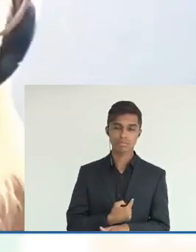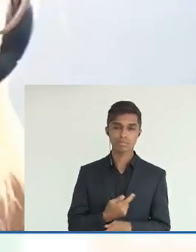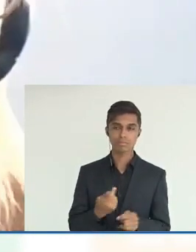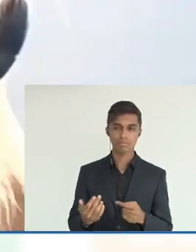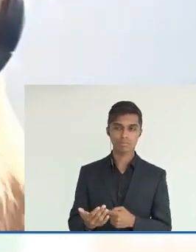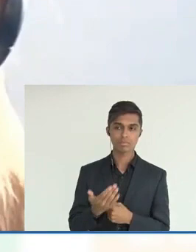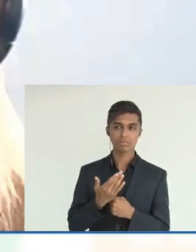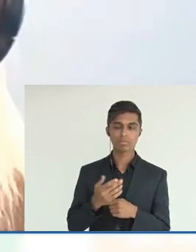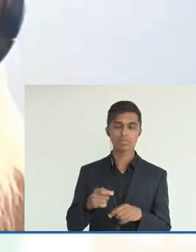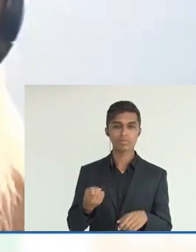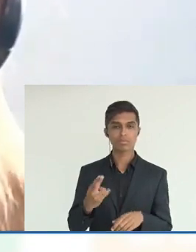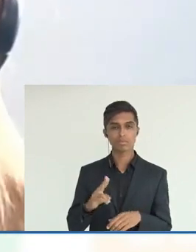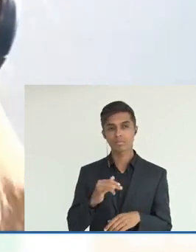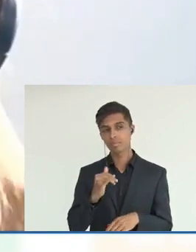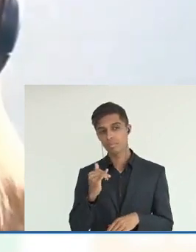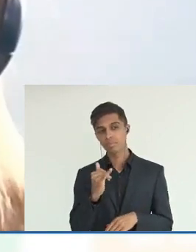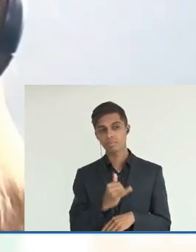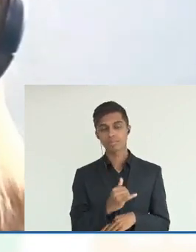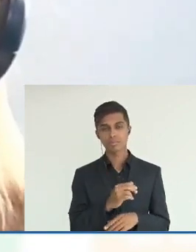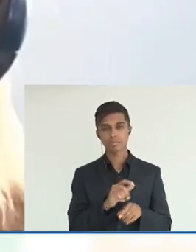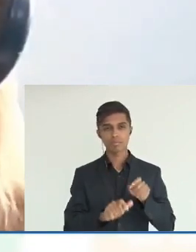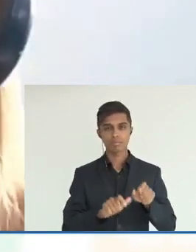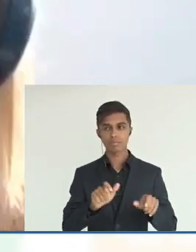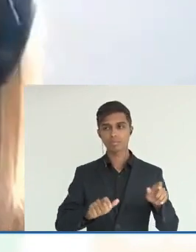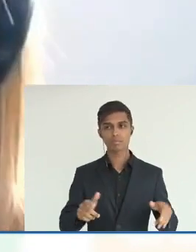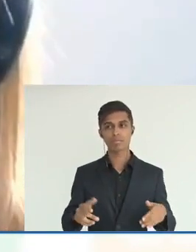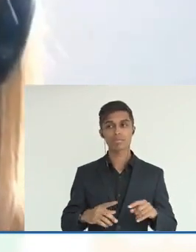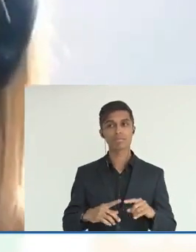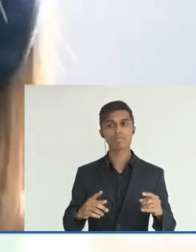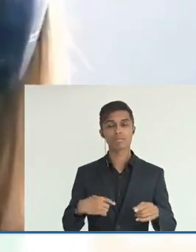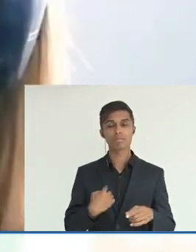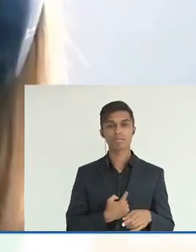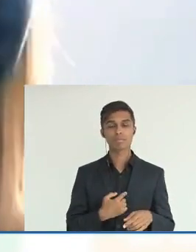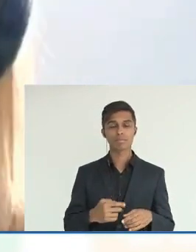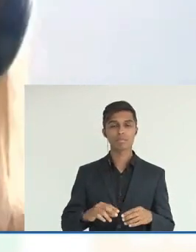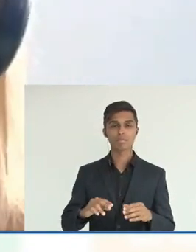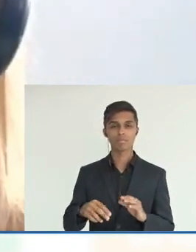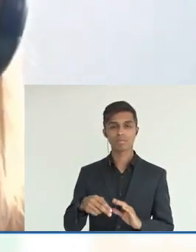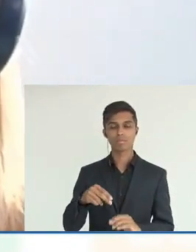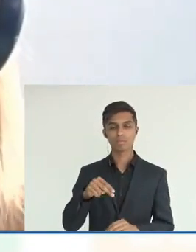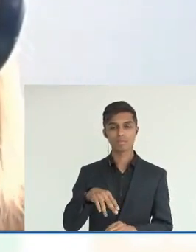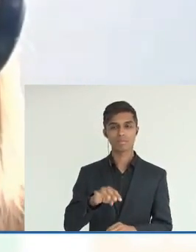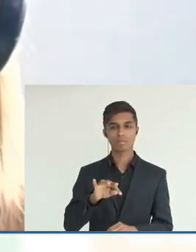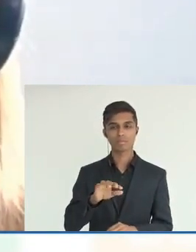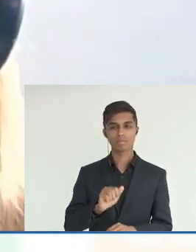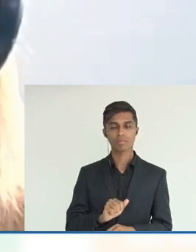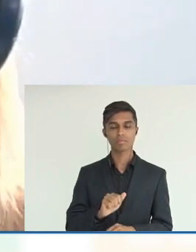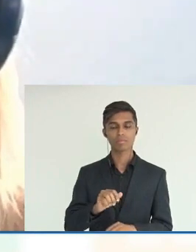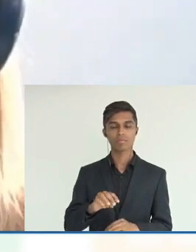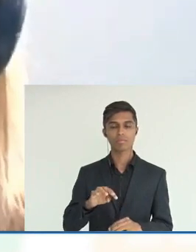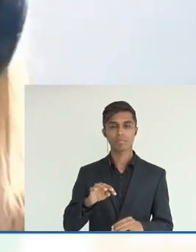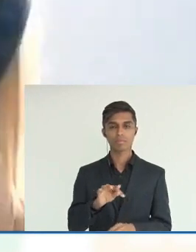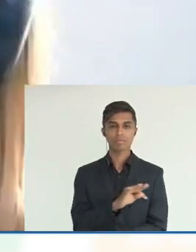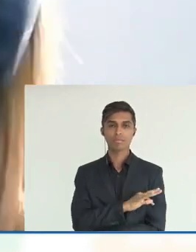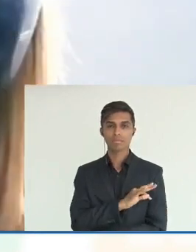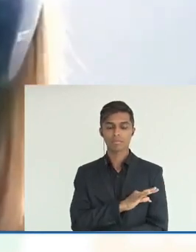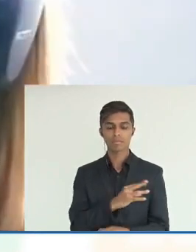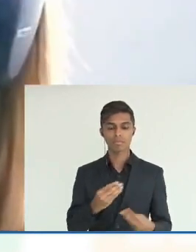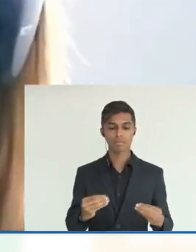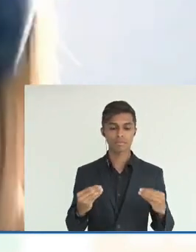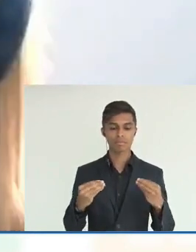ou informar as pessoas com relação às dúvidas que tenham, mas eu coloquei a nossa nota técnica, que foi elaborada o ano passado,